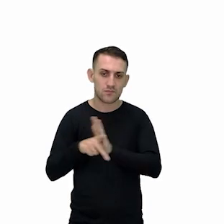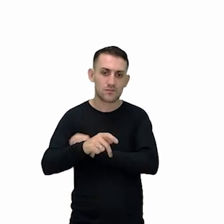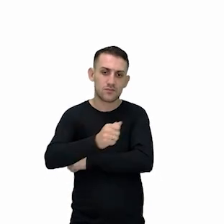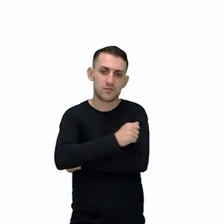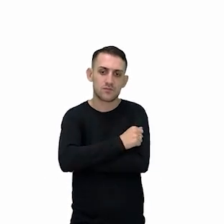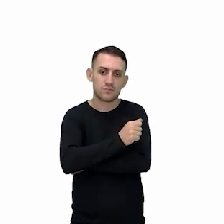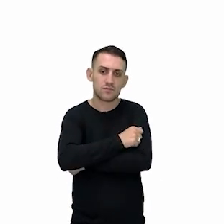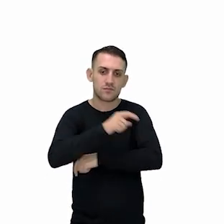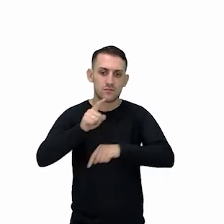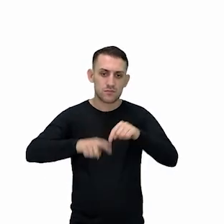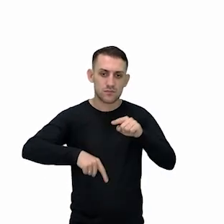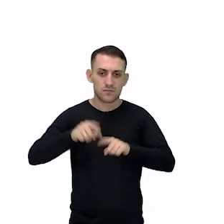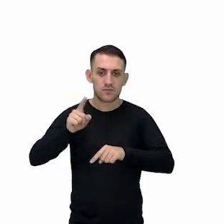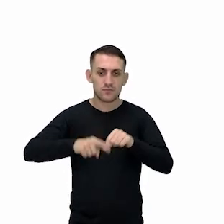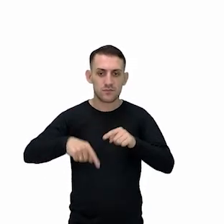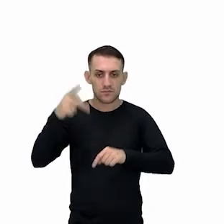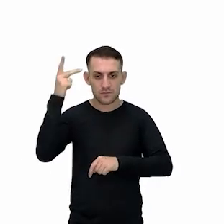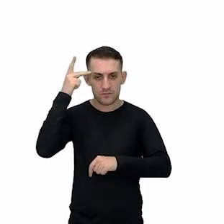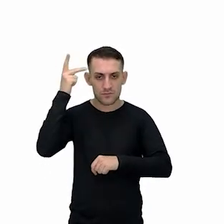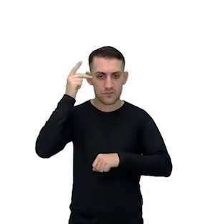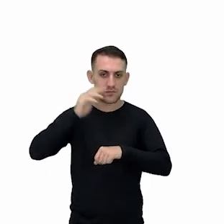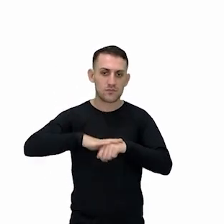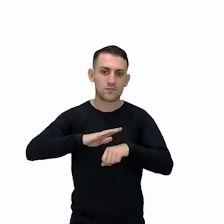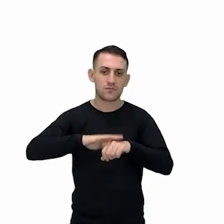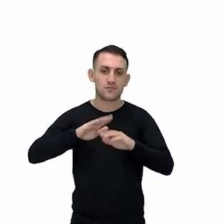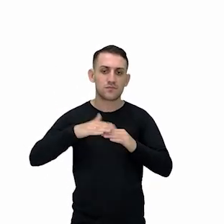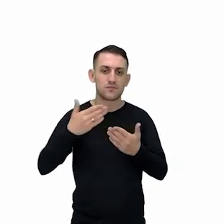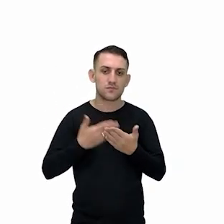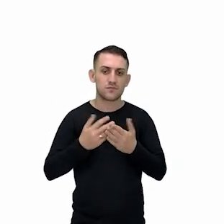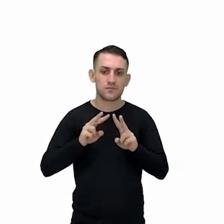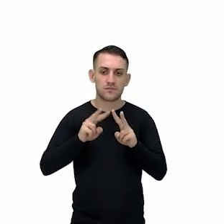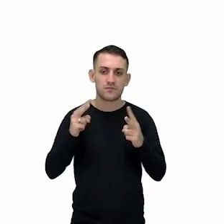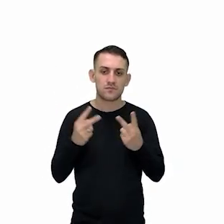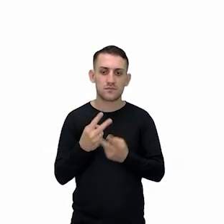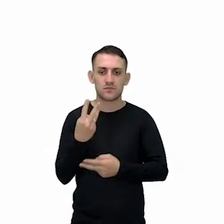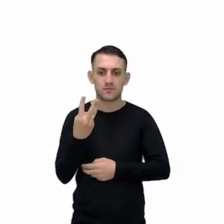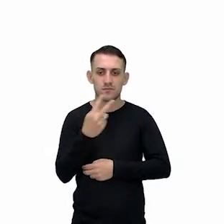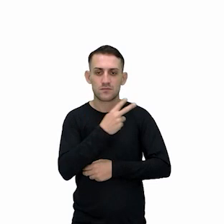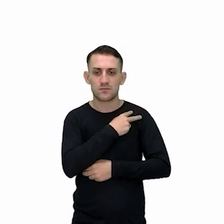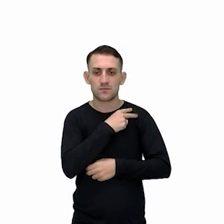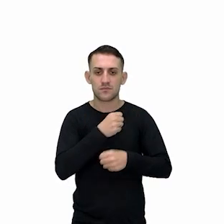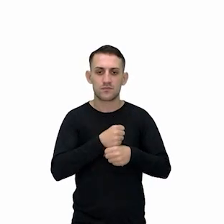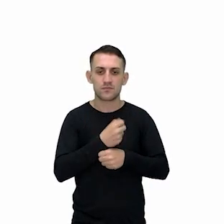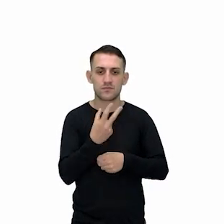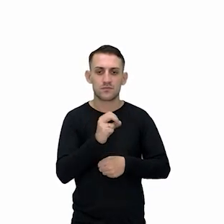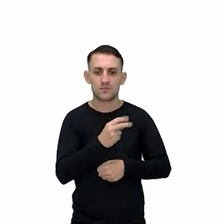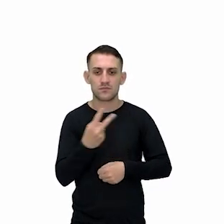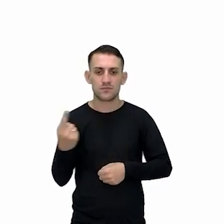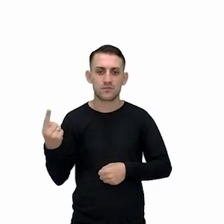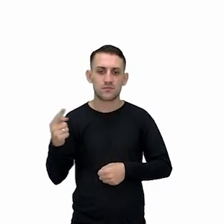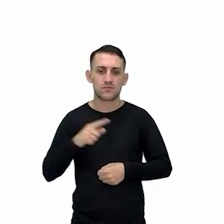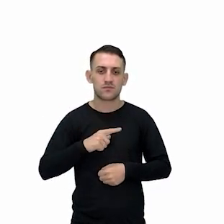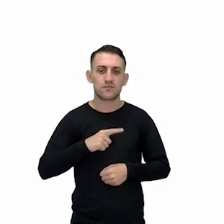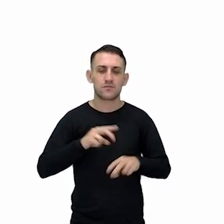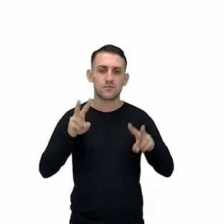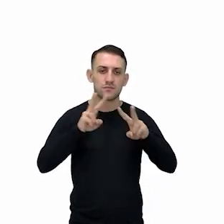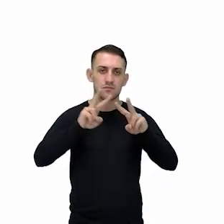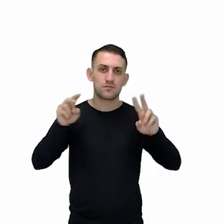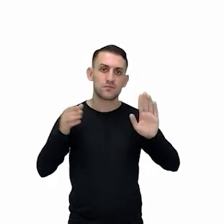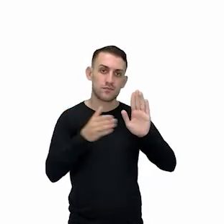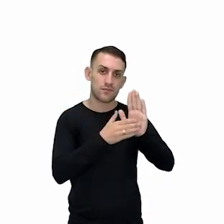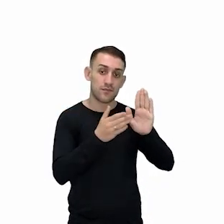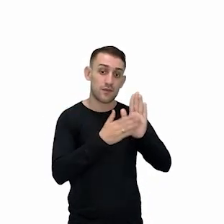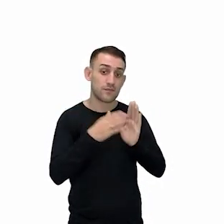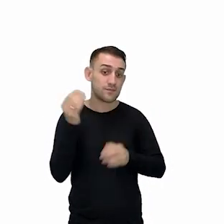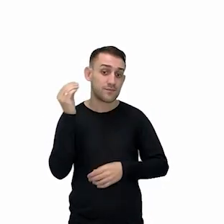material São Paulo Faz Escola, volume 3, da 2ª série, ano 2021. E se trata de uma proposta de